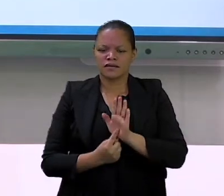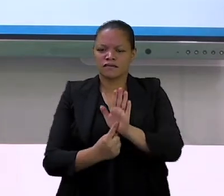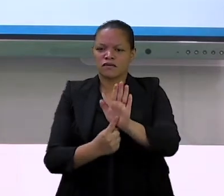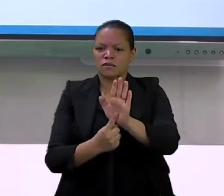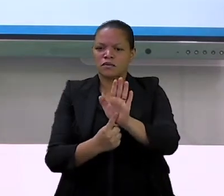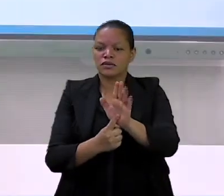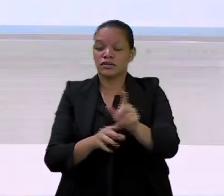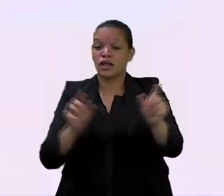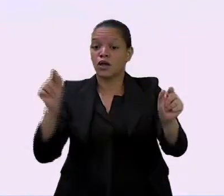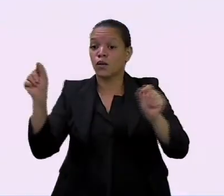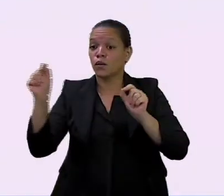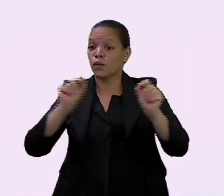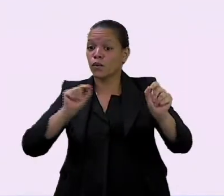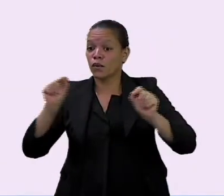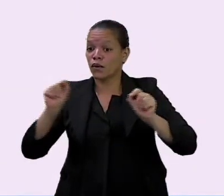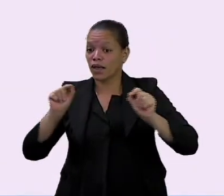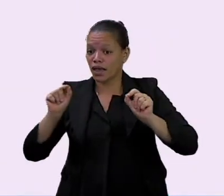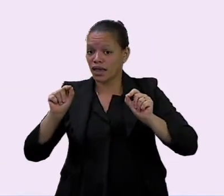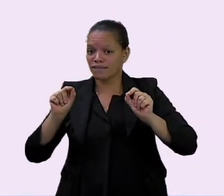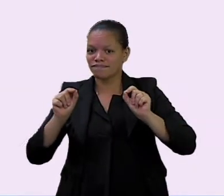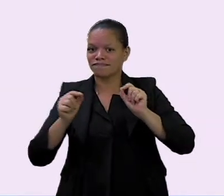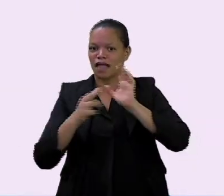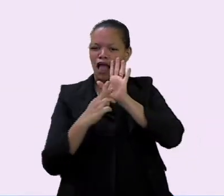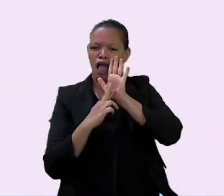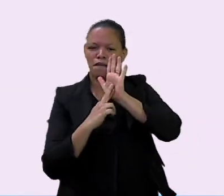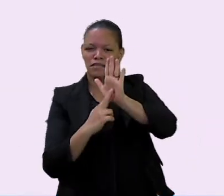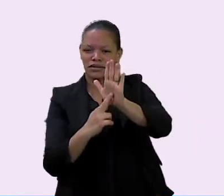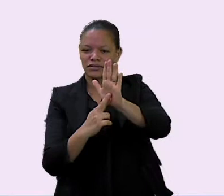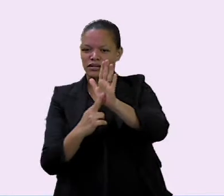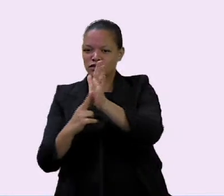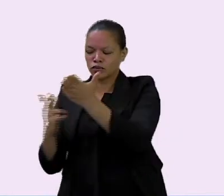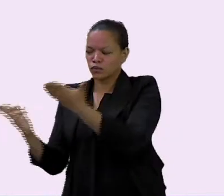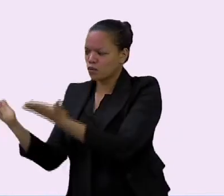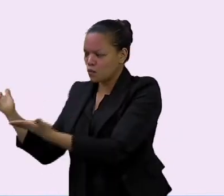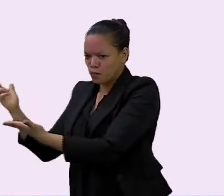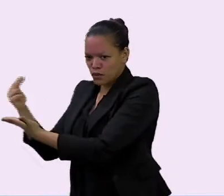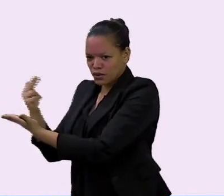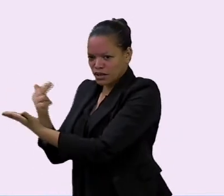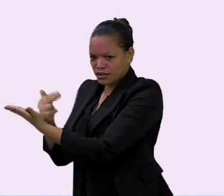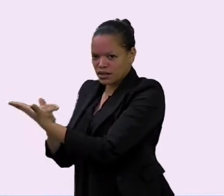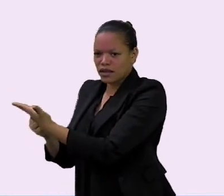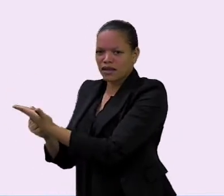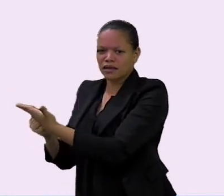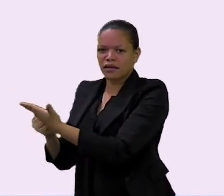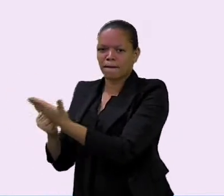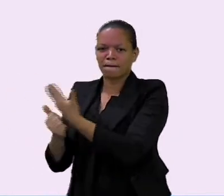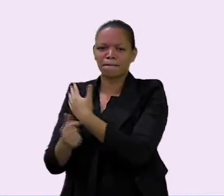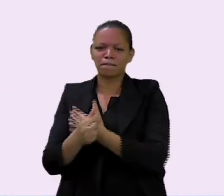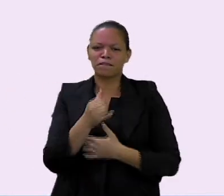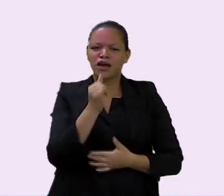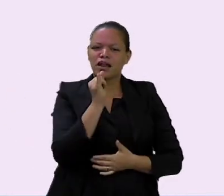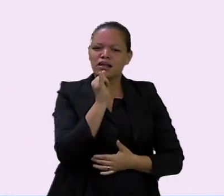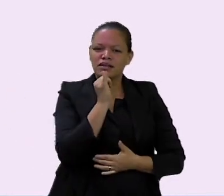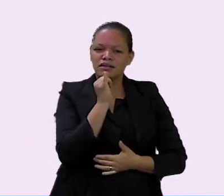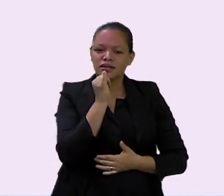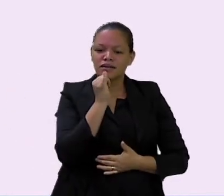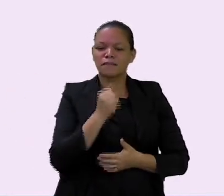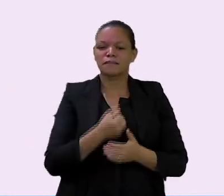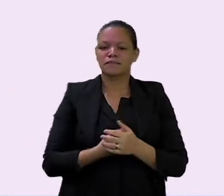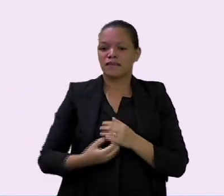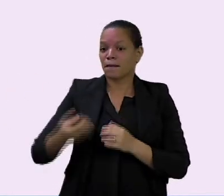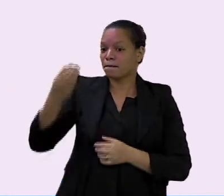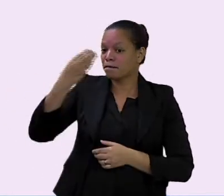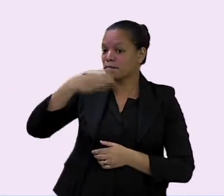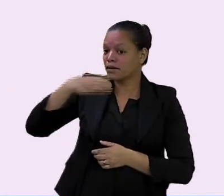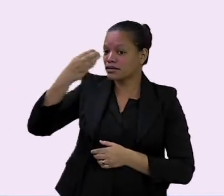Temos representado aqui, olha, por forma de desenho para vocês agora, a minha maçã inteira. A partir do momento que eu parti ao